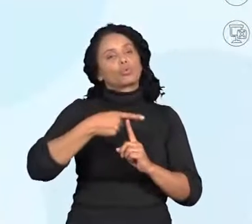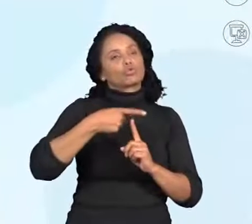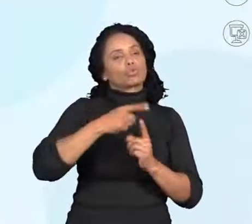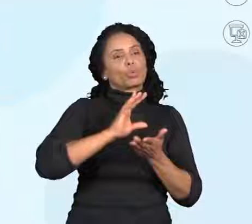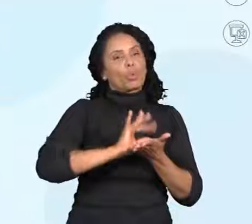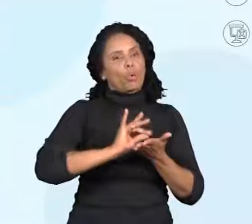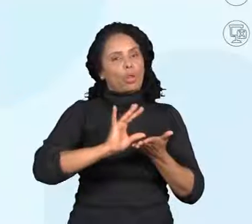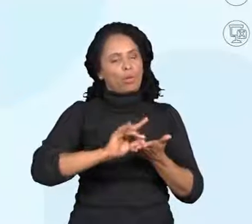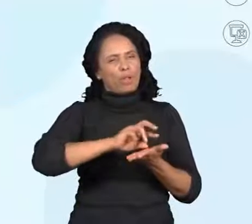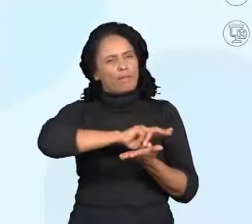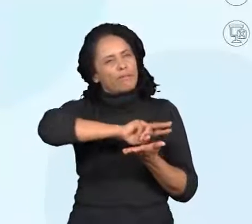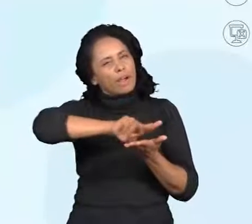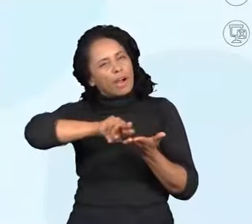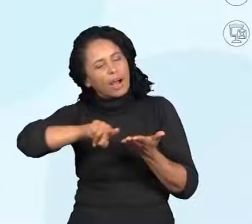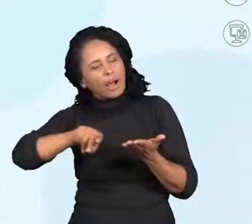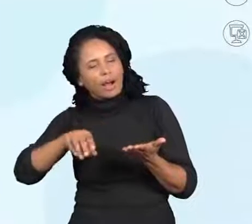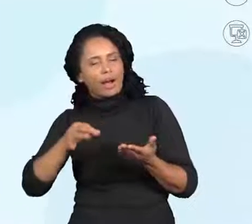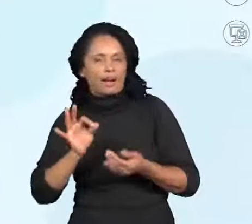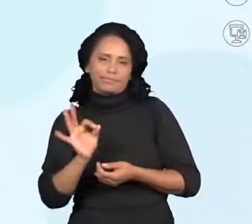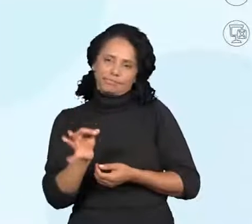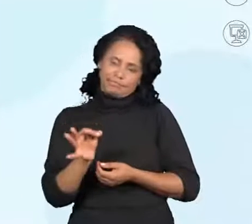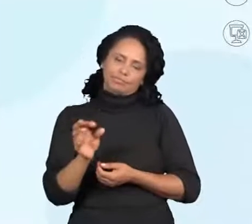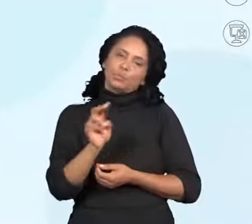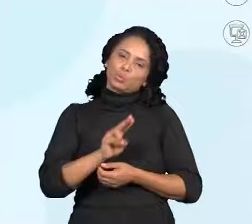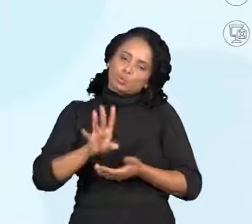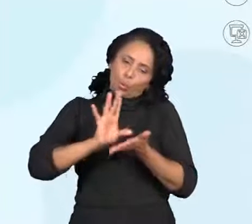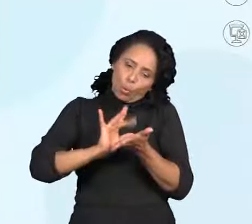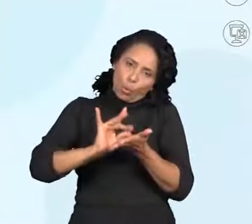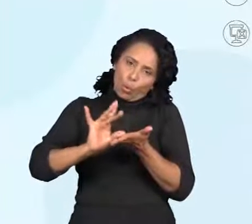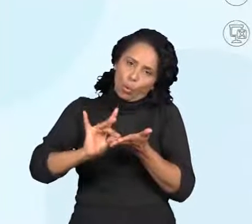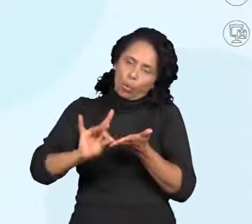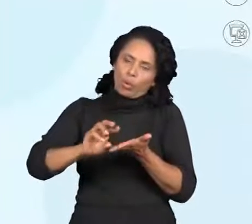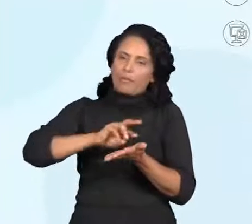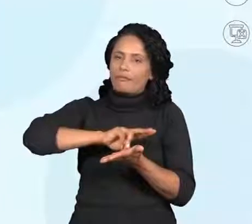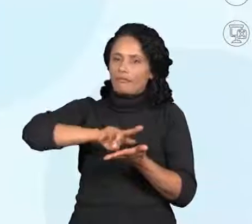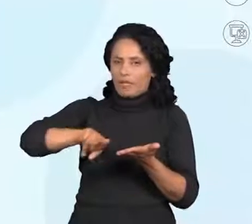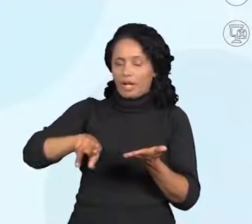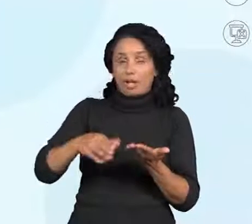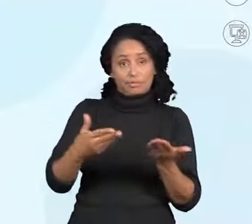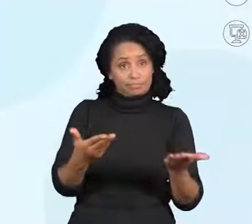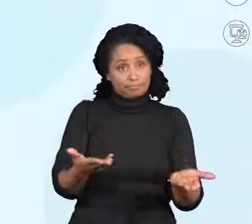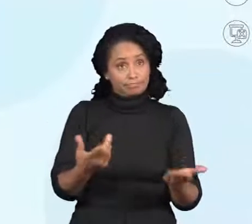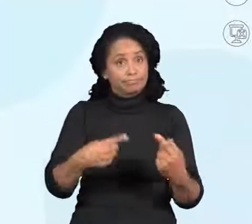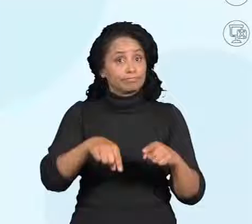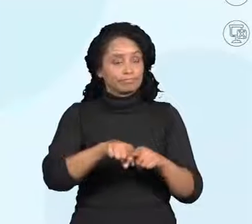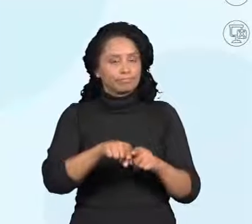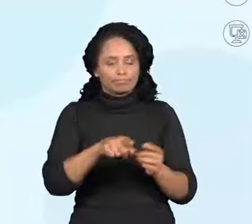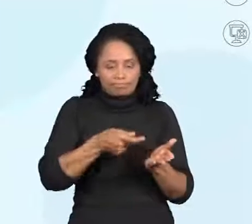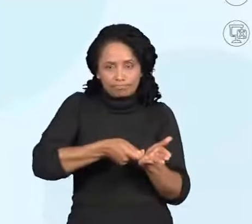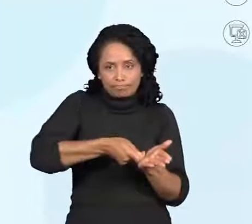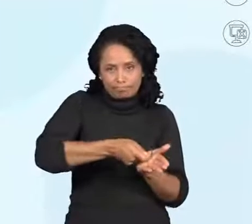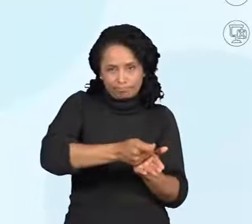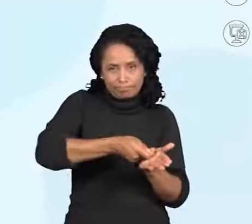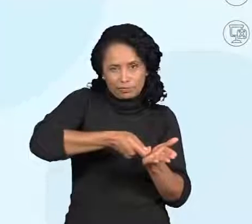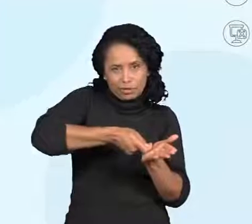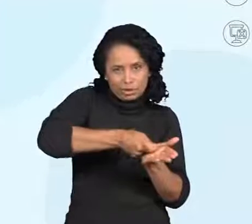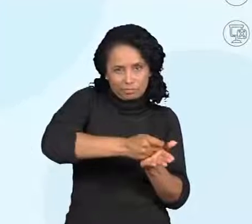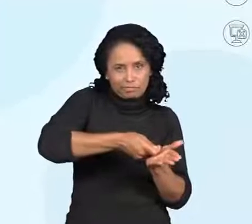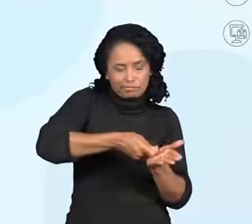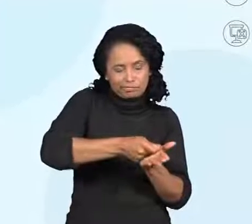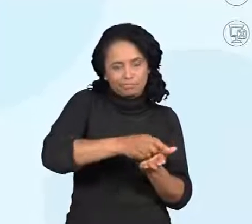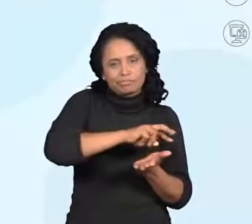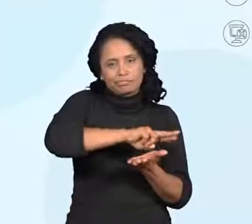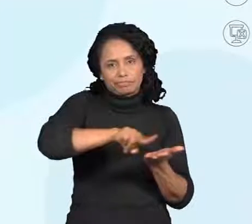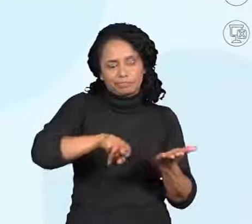trabalhar a profundidade, né, professor? Com colagem dá para fazer, né? Também. Temos também a gravura. Nas artes visuais, esta